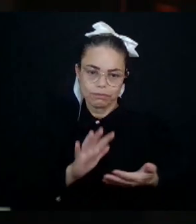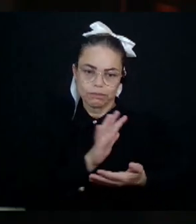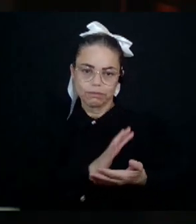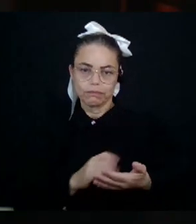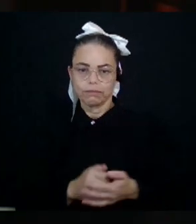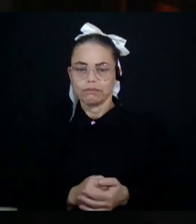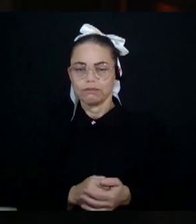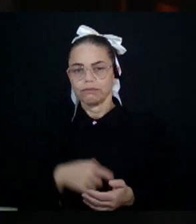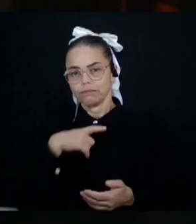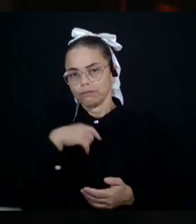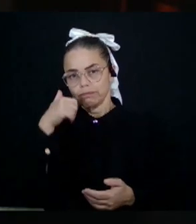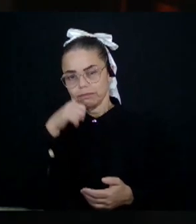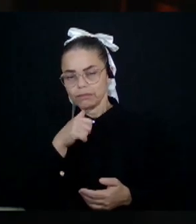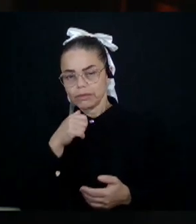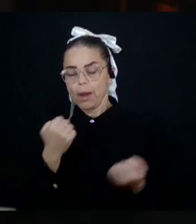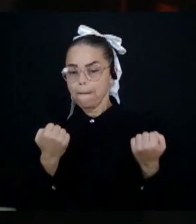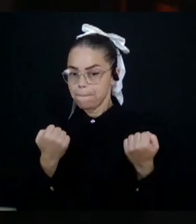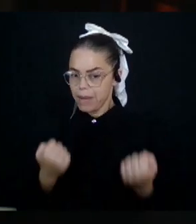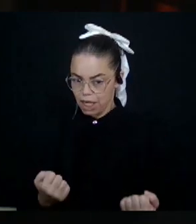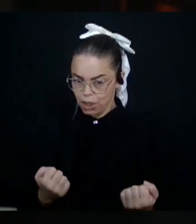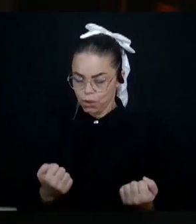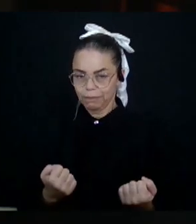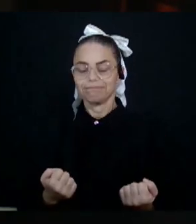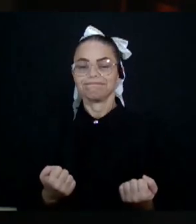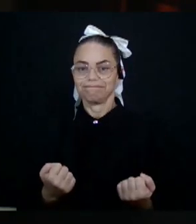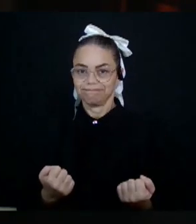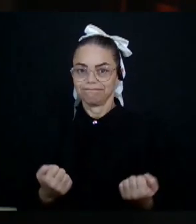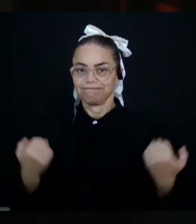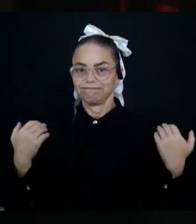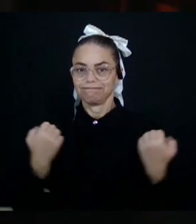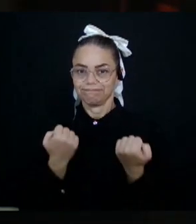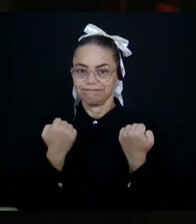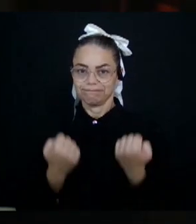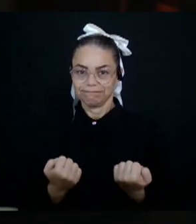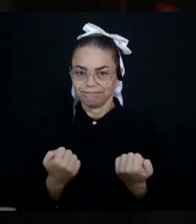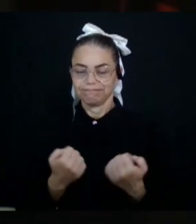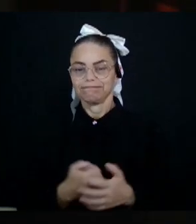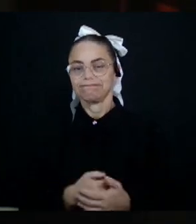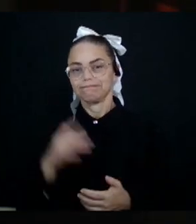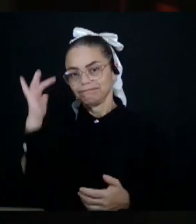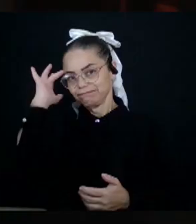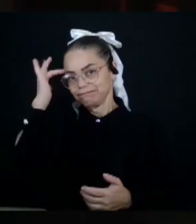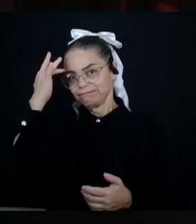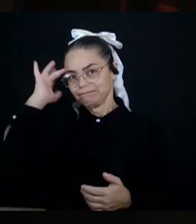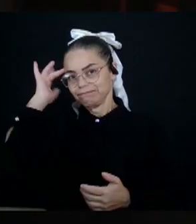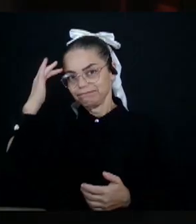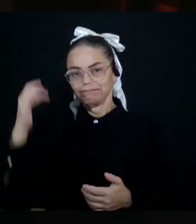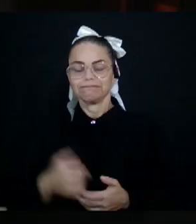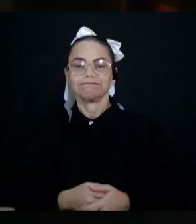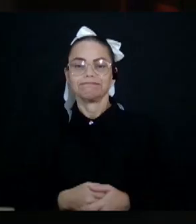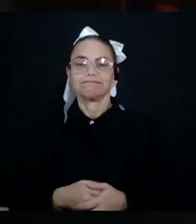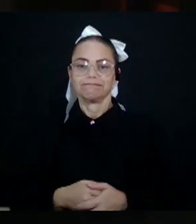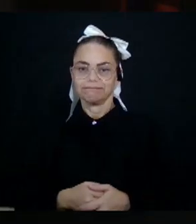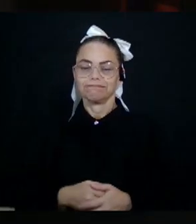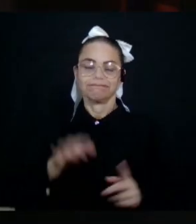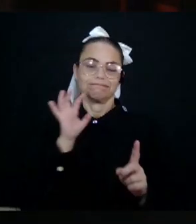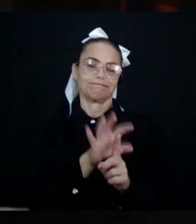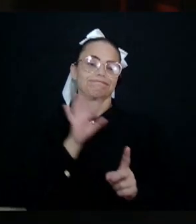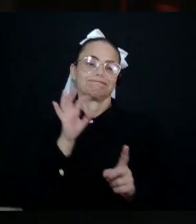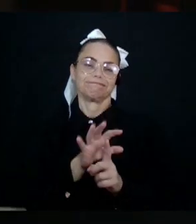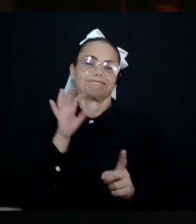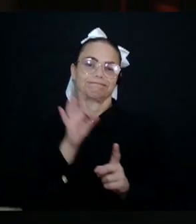uma sobrecarga, né, muito grande. E eu acho que é mais impactada